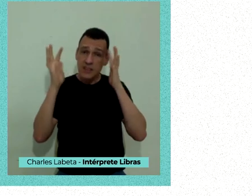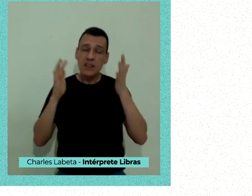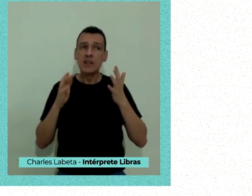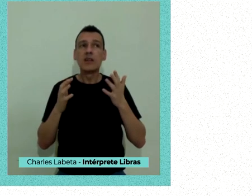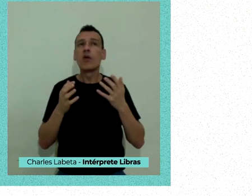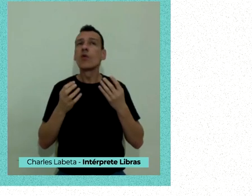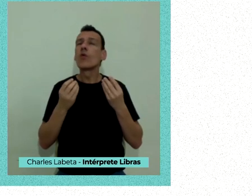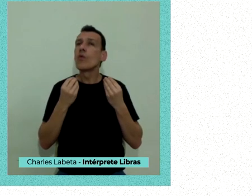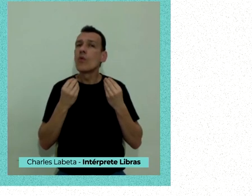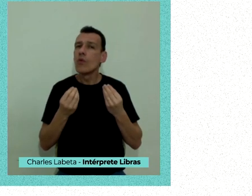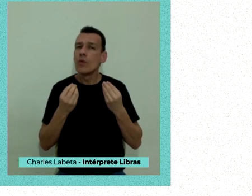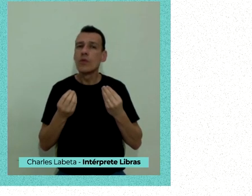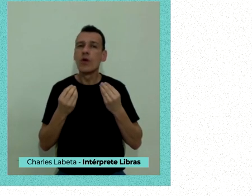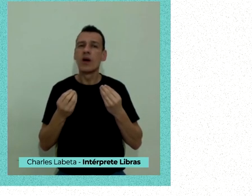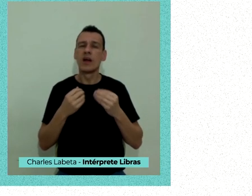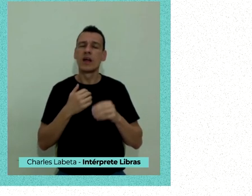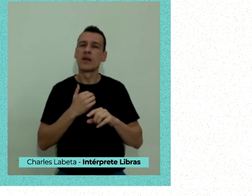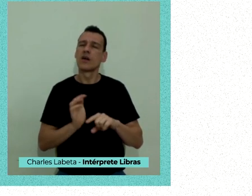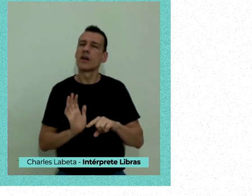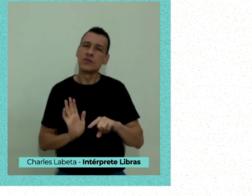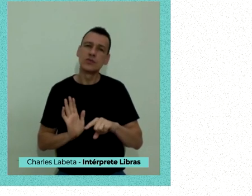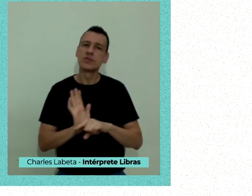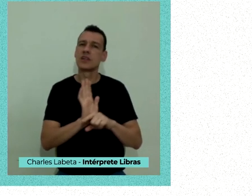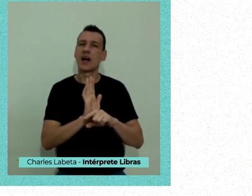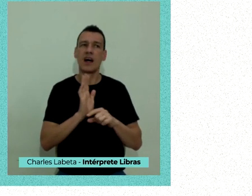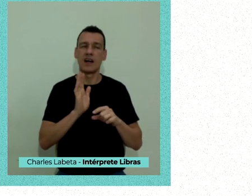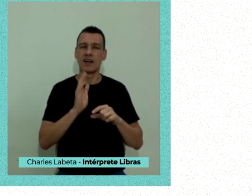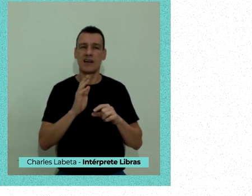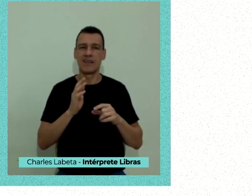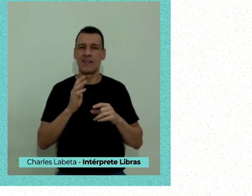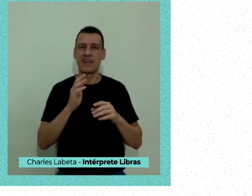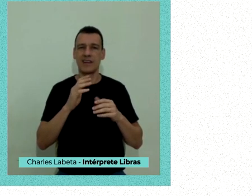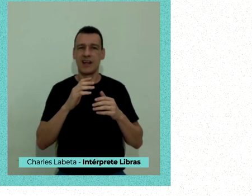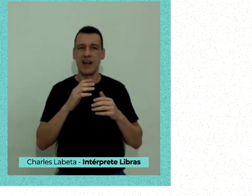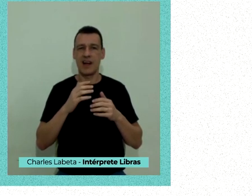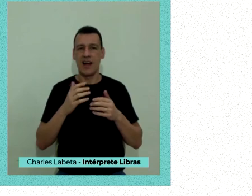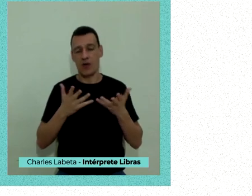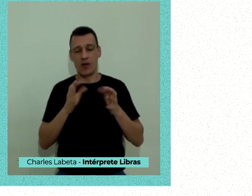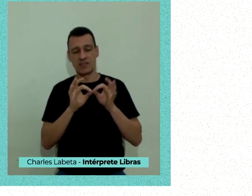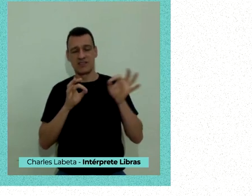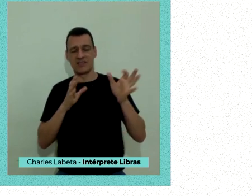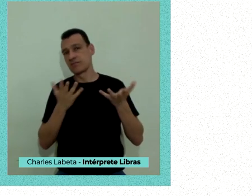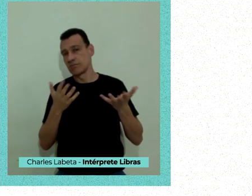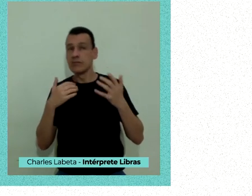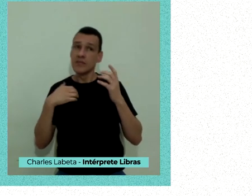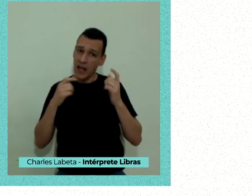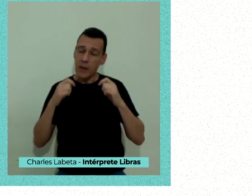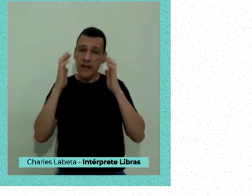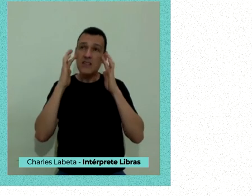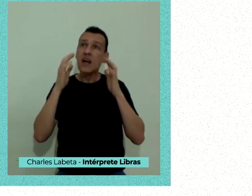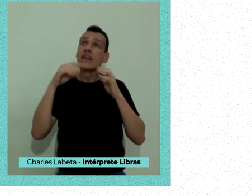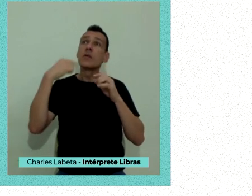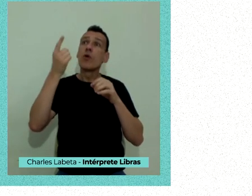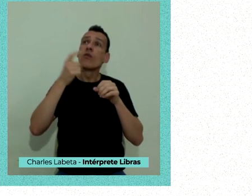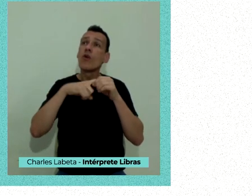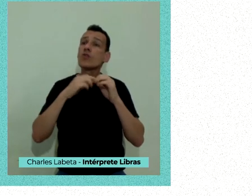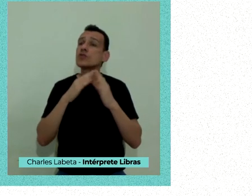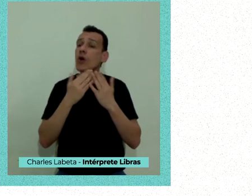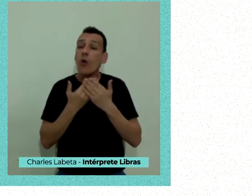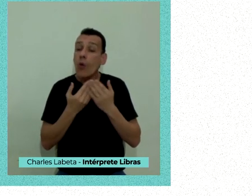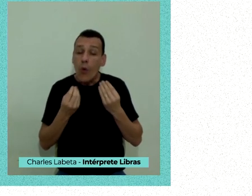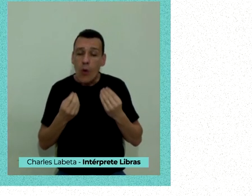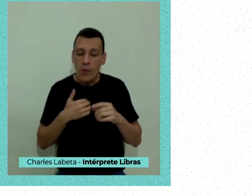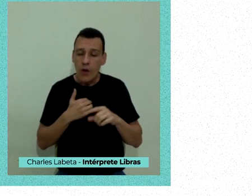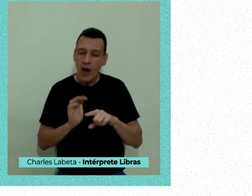para a gente trilhar nesse período que nós estamos distante. Quais são os melhores caminhos ou quais